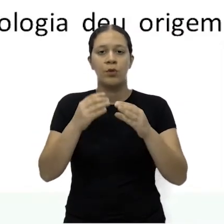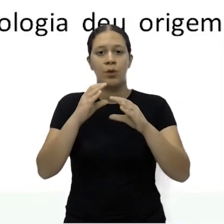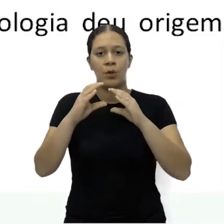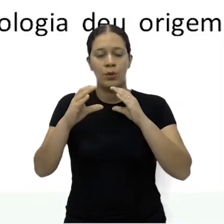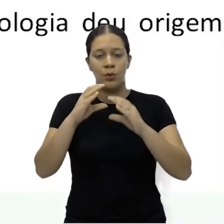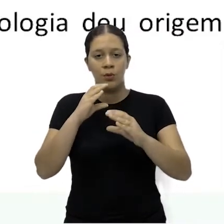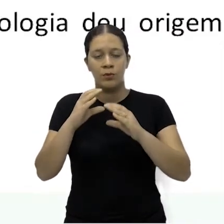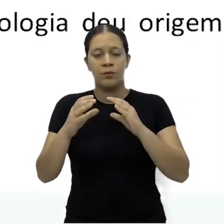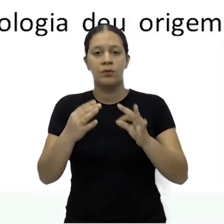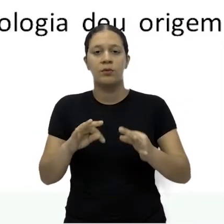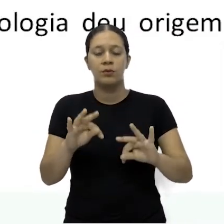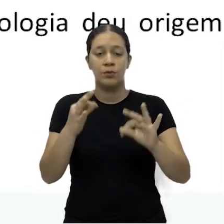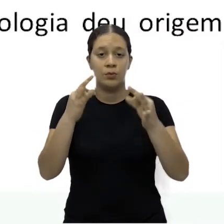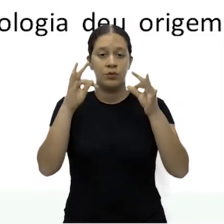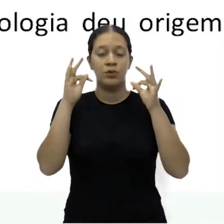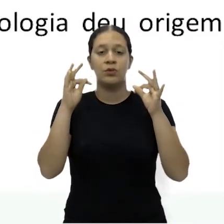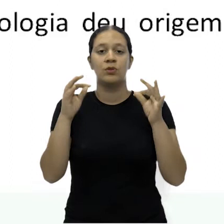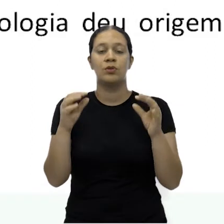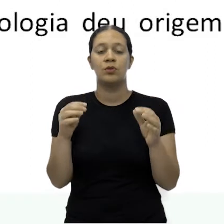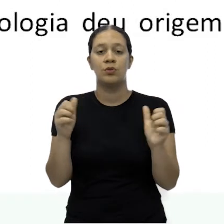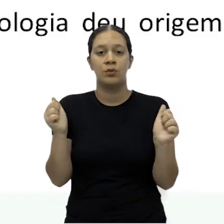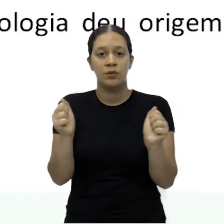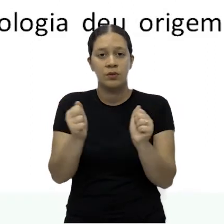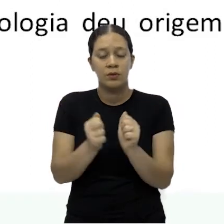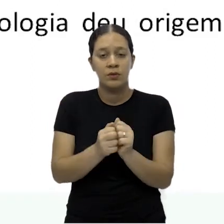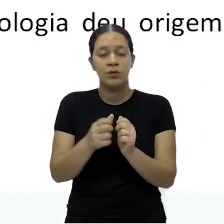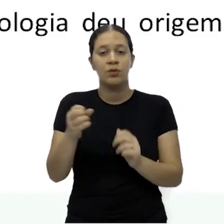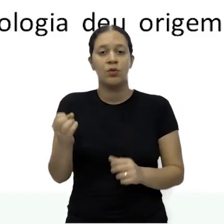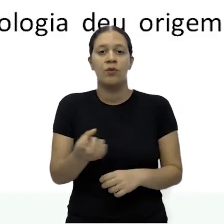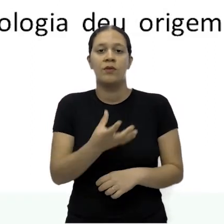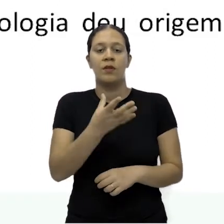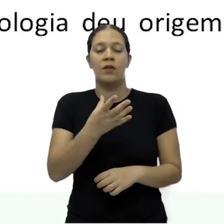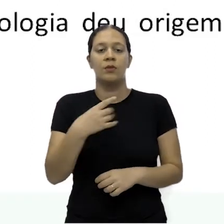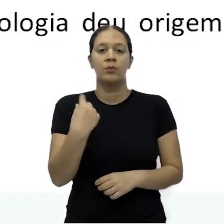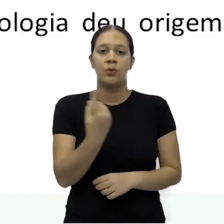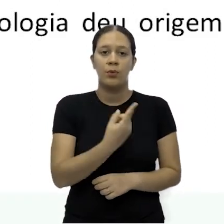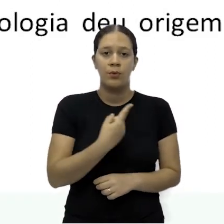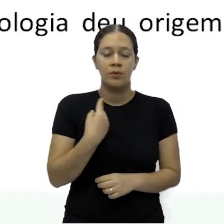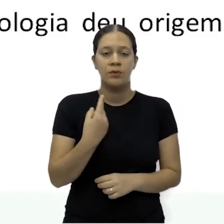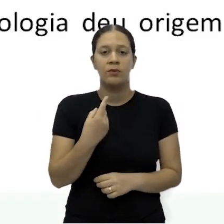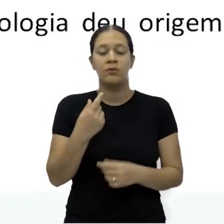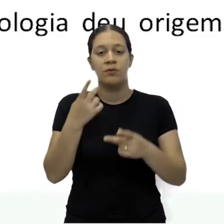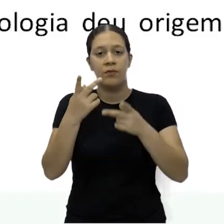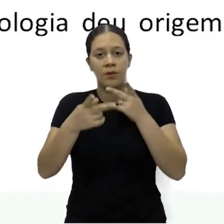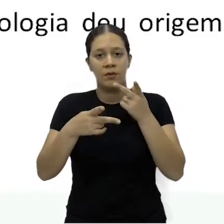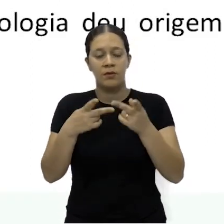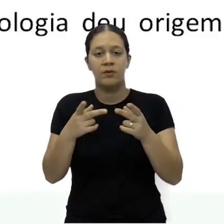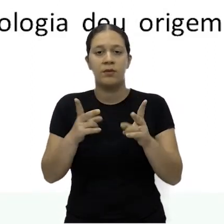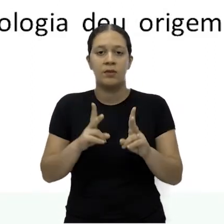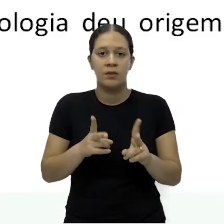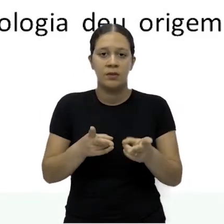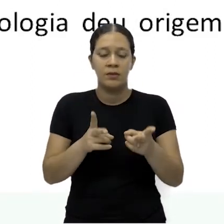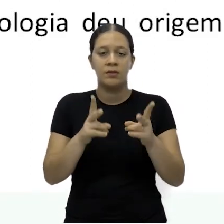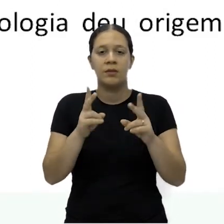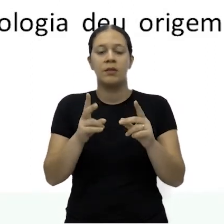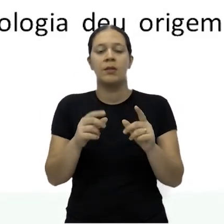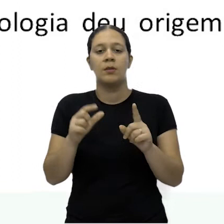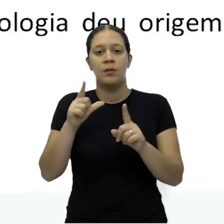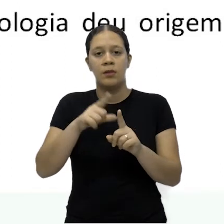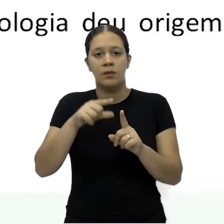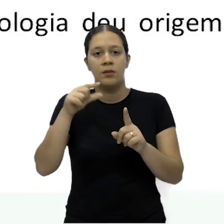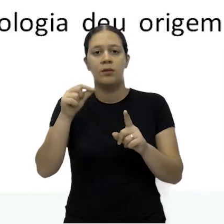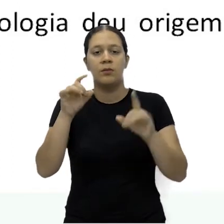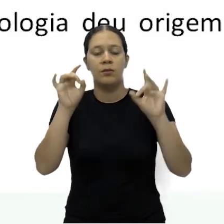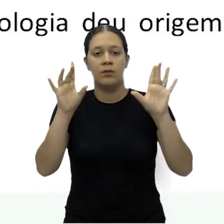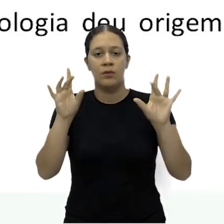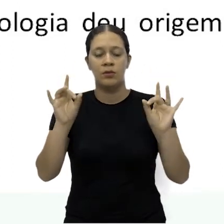a comunicação e a tecnologias estão conectadas? Quem ganha com tanta novidade somos nós, os falantes, sempre